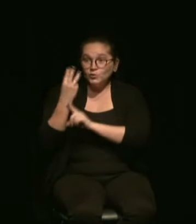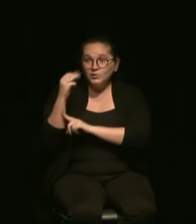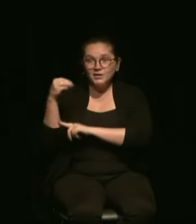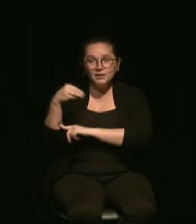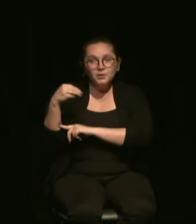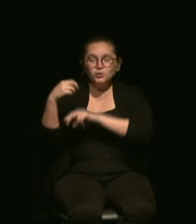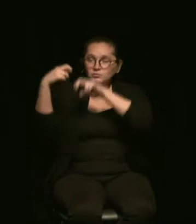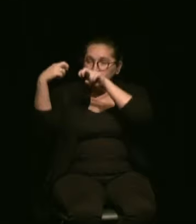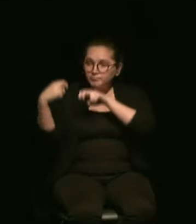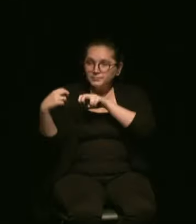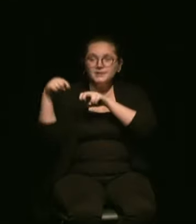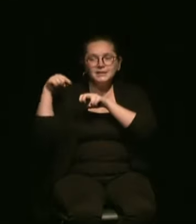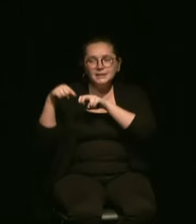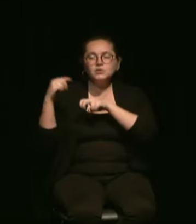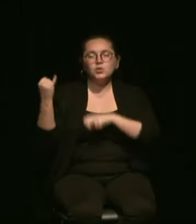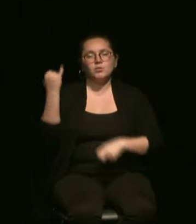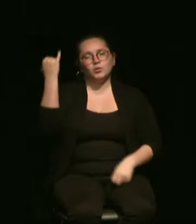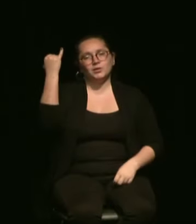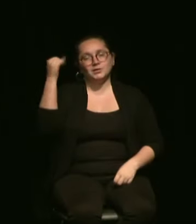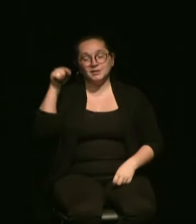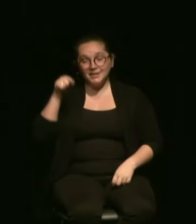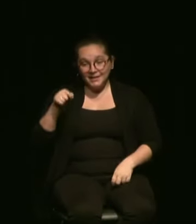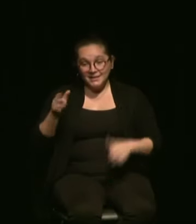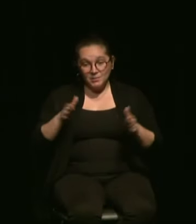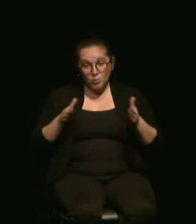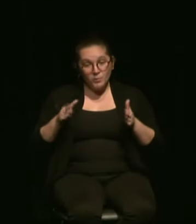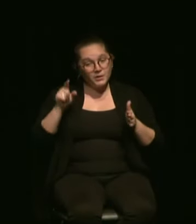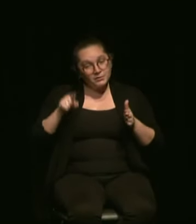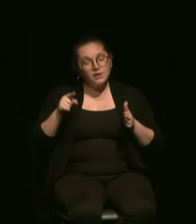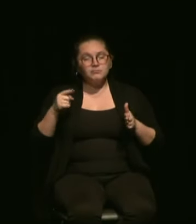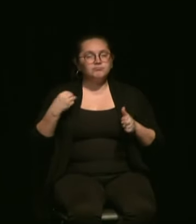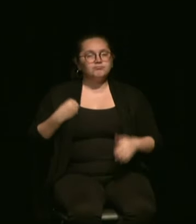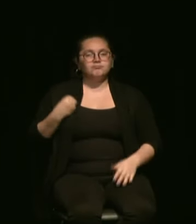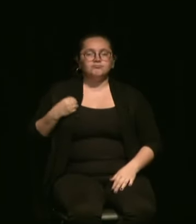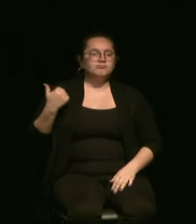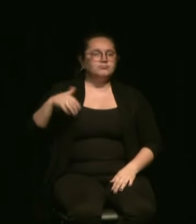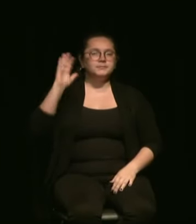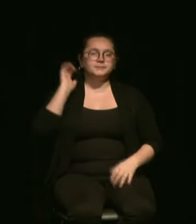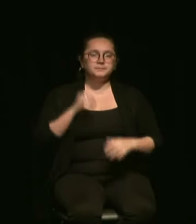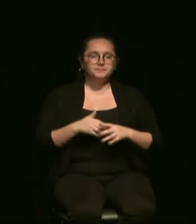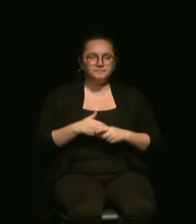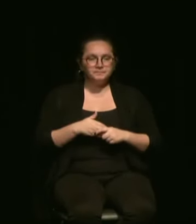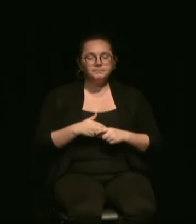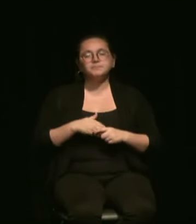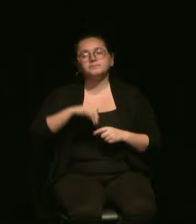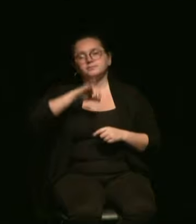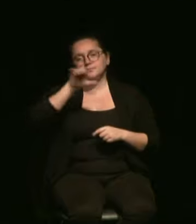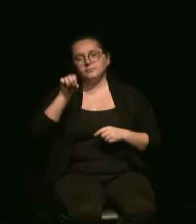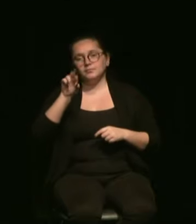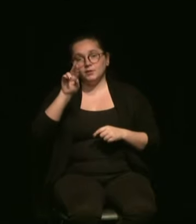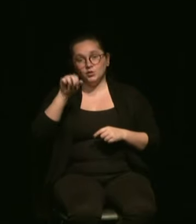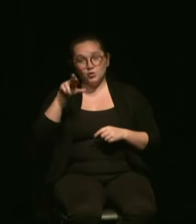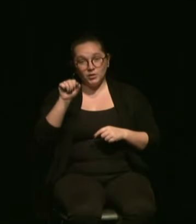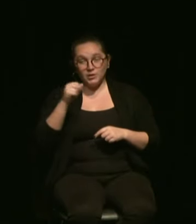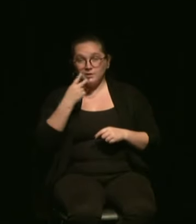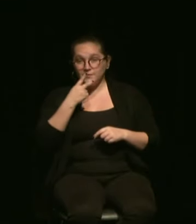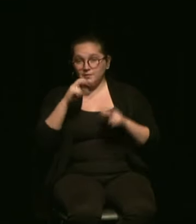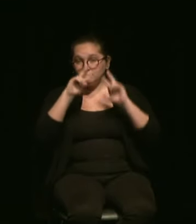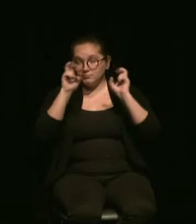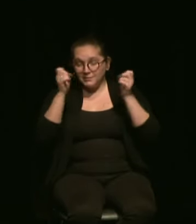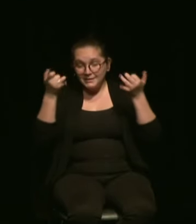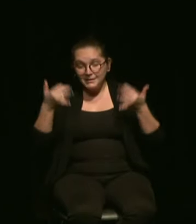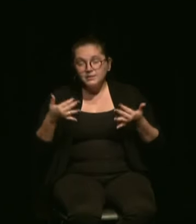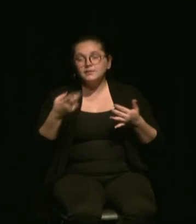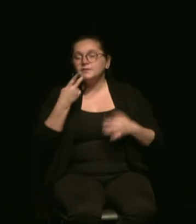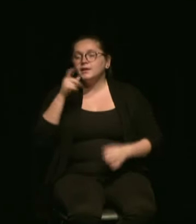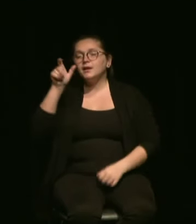minutos. Isso era importante. E, nesse momento, ele era vital. A Jordana Berg falou uma coisa muito interessante, né? Que disse